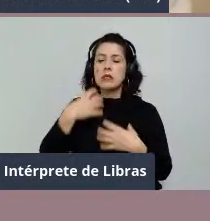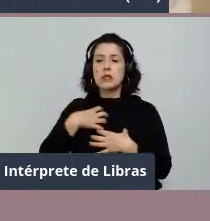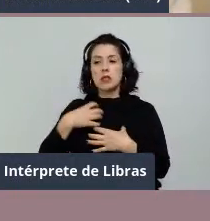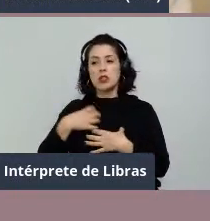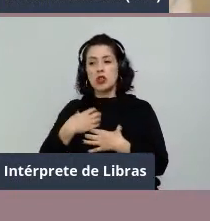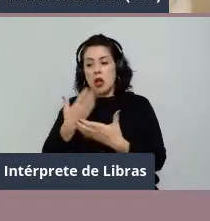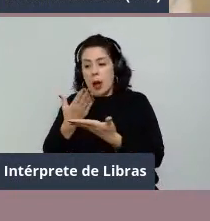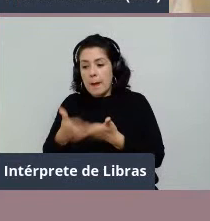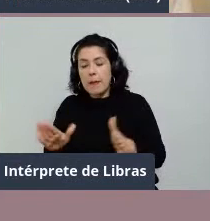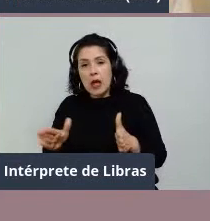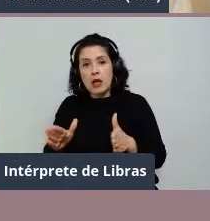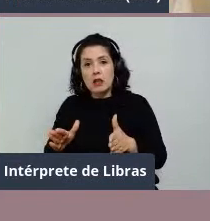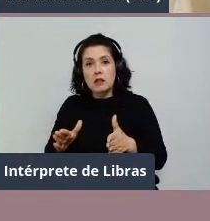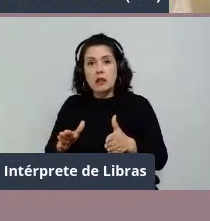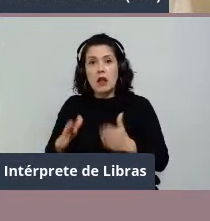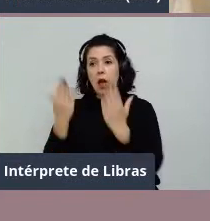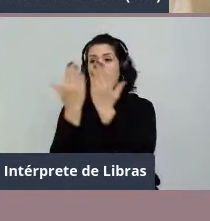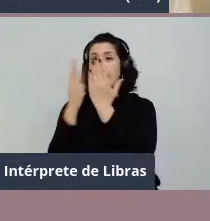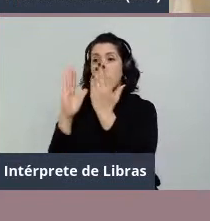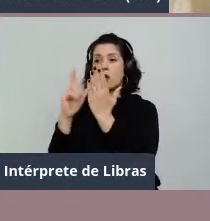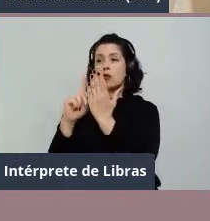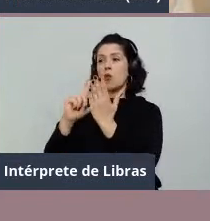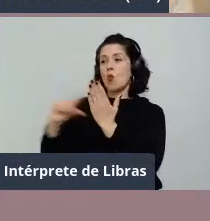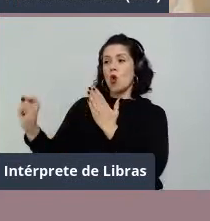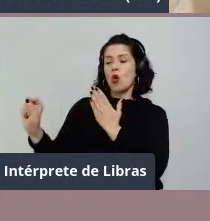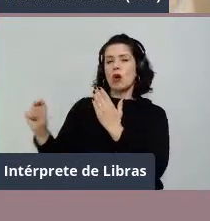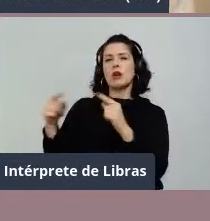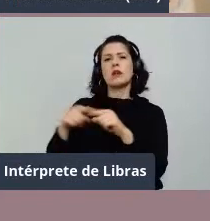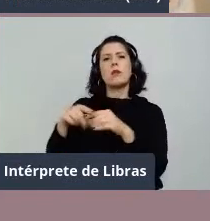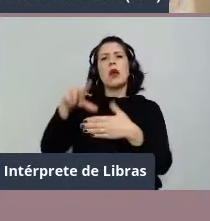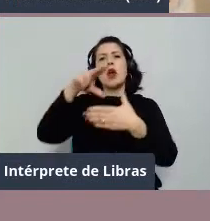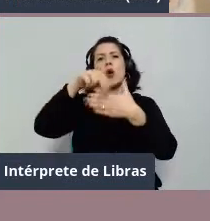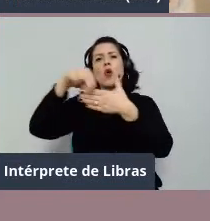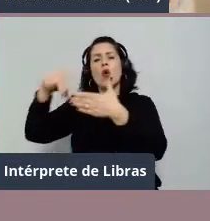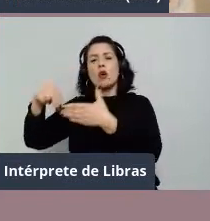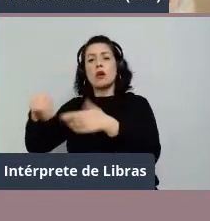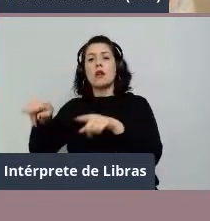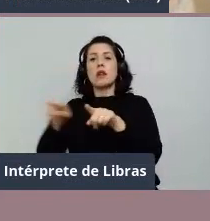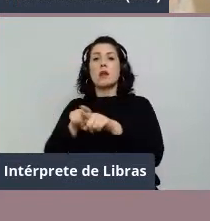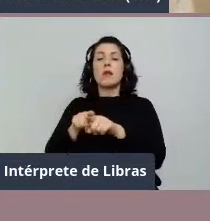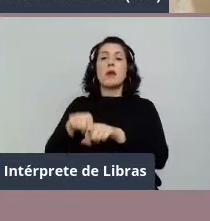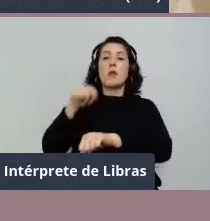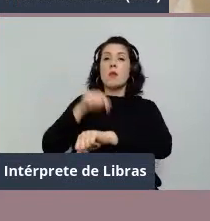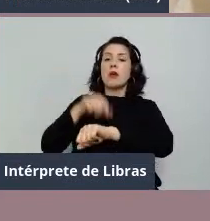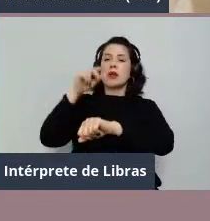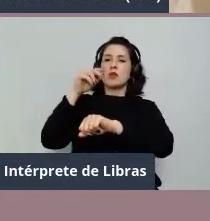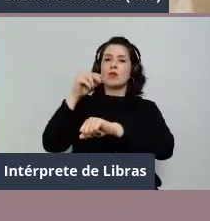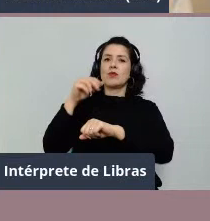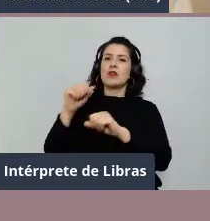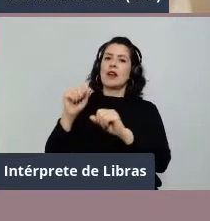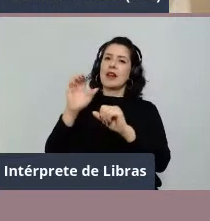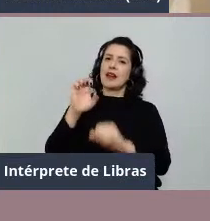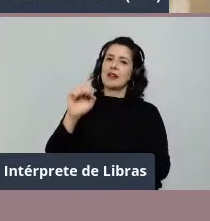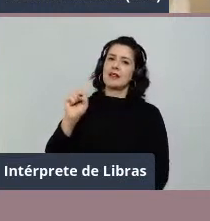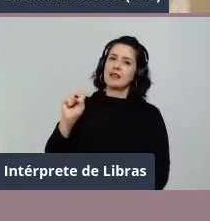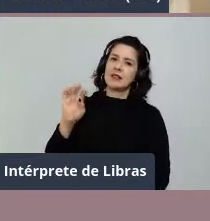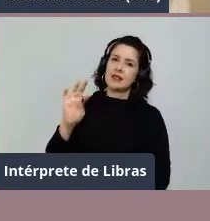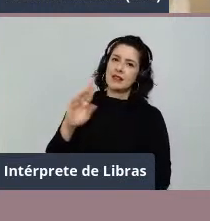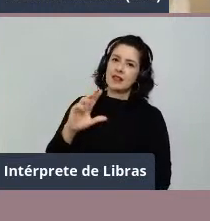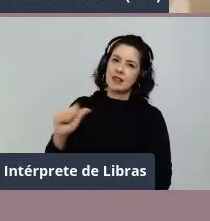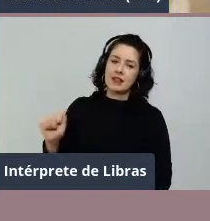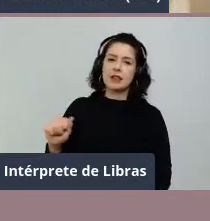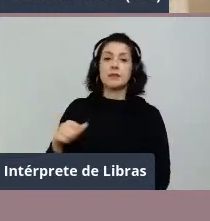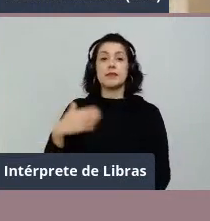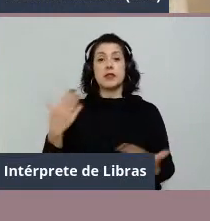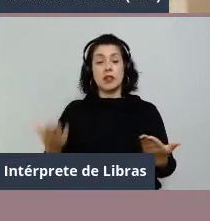dos fundos, história lacrimogênica de cordel e a Hora da Estrela. Então, está aí a